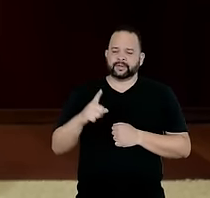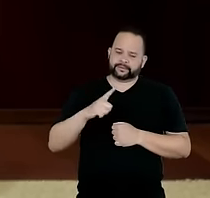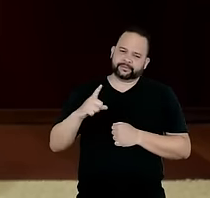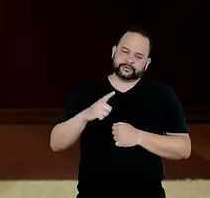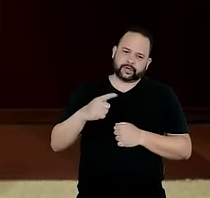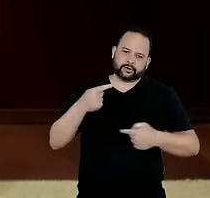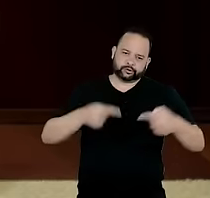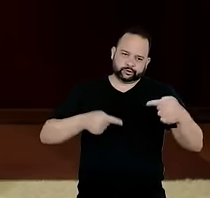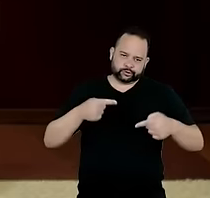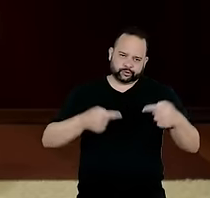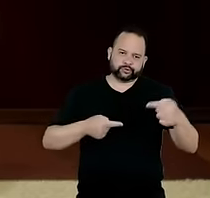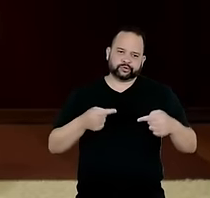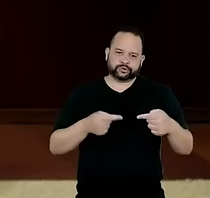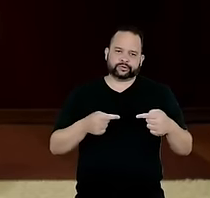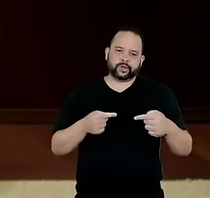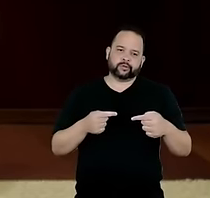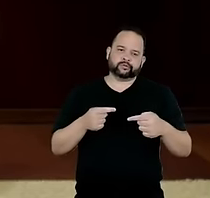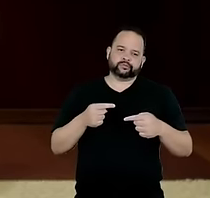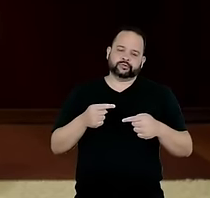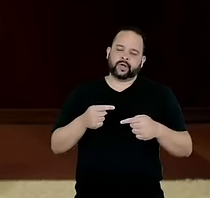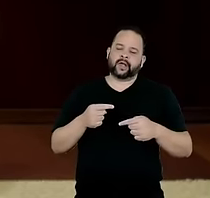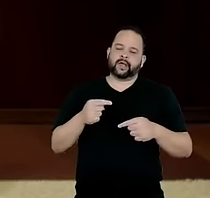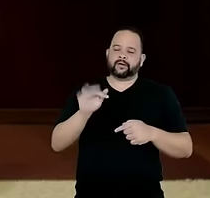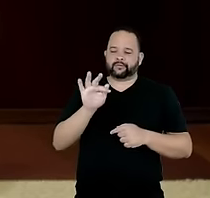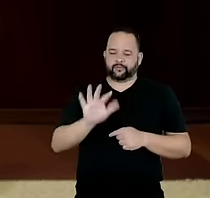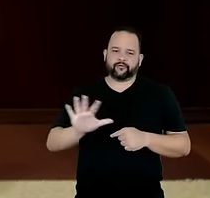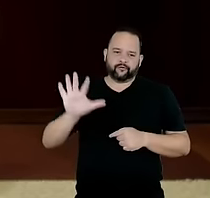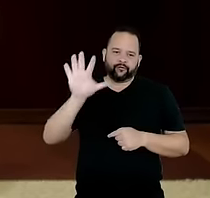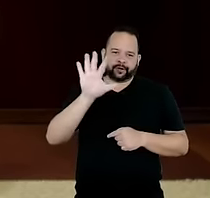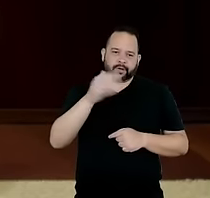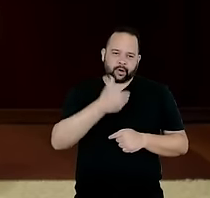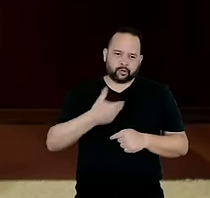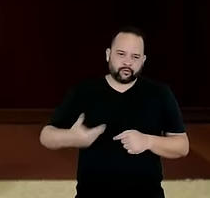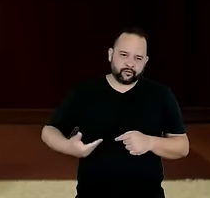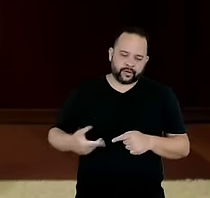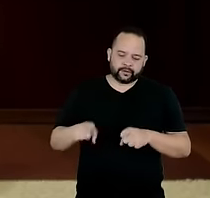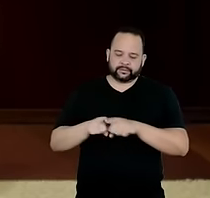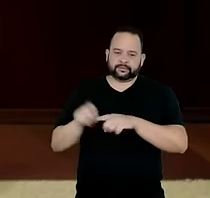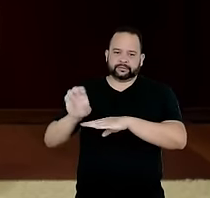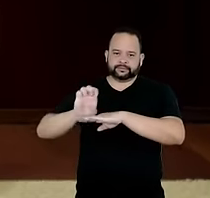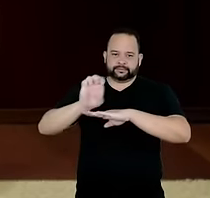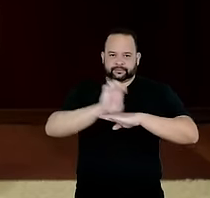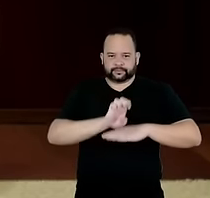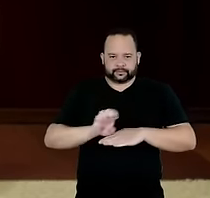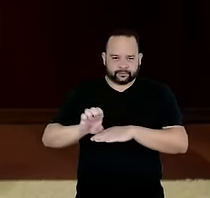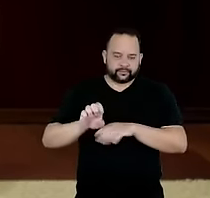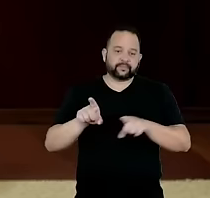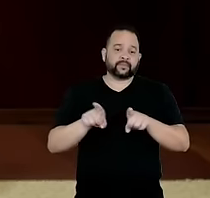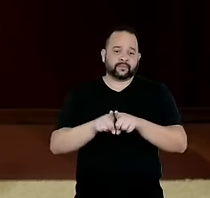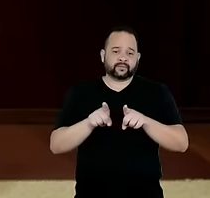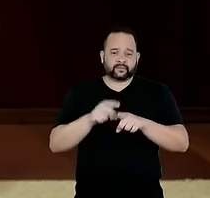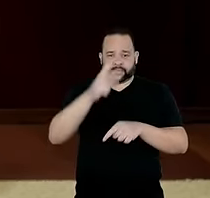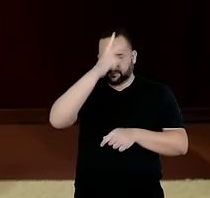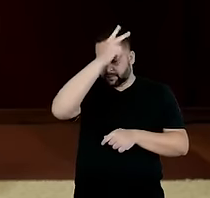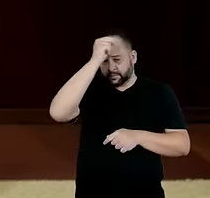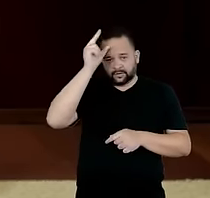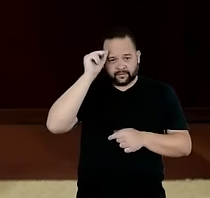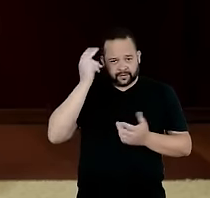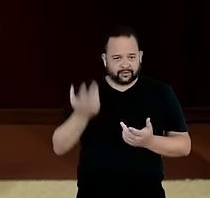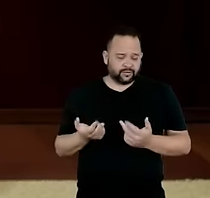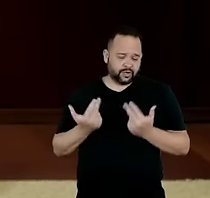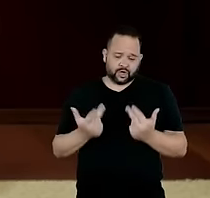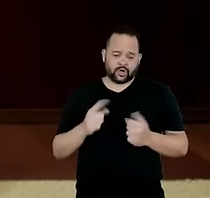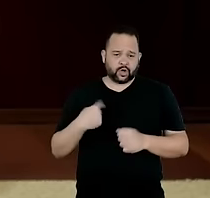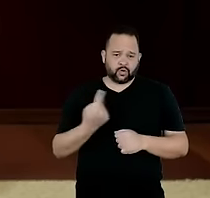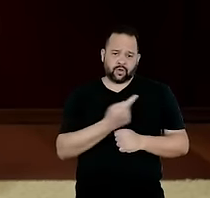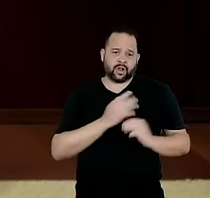estadual e municipal todo mundo fazendo até na nossa casa né até em casa é o pessoal costuma brincar que gasto é igual